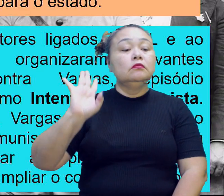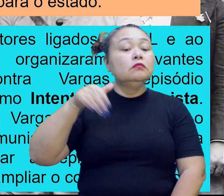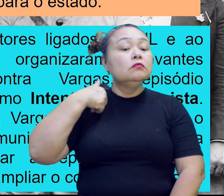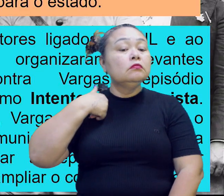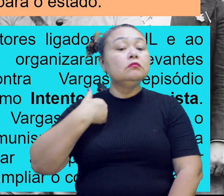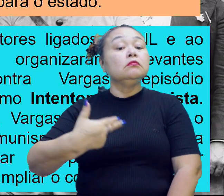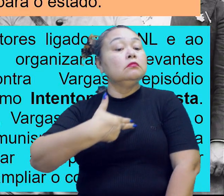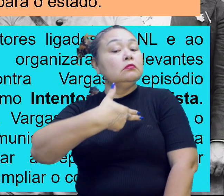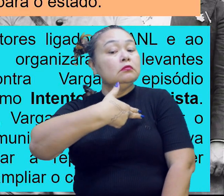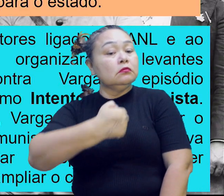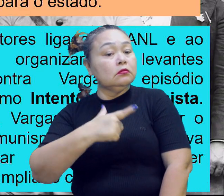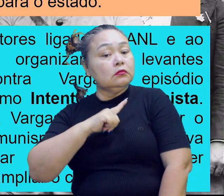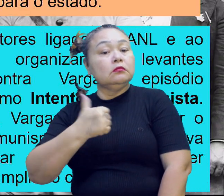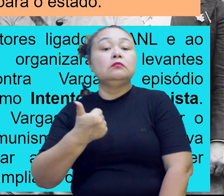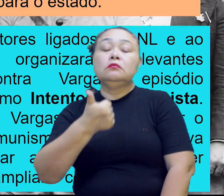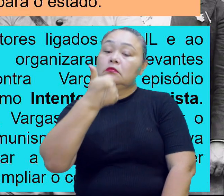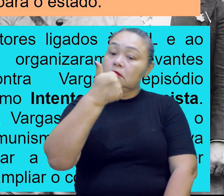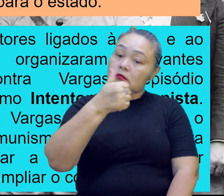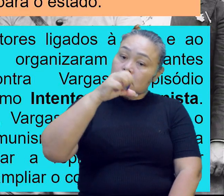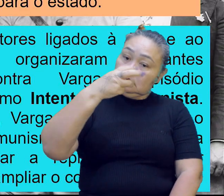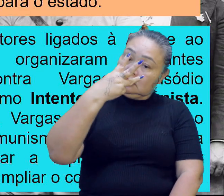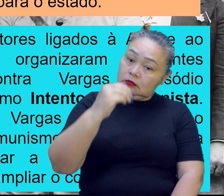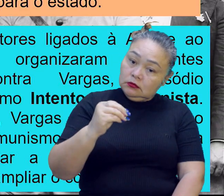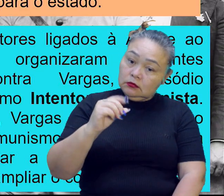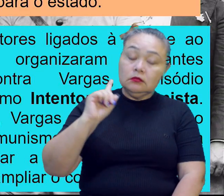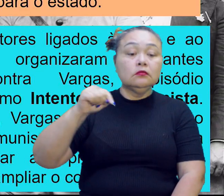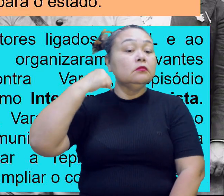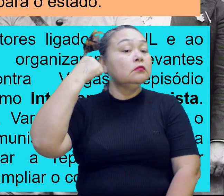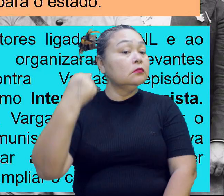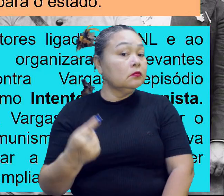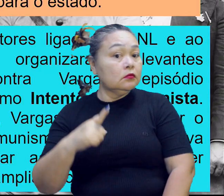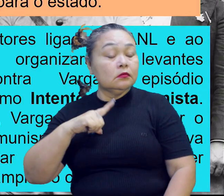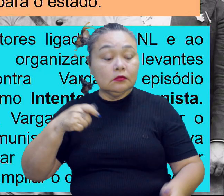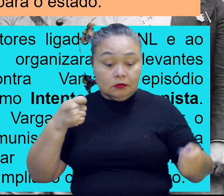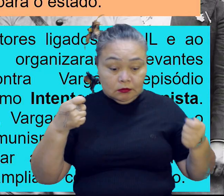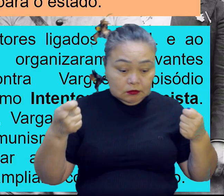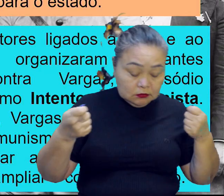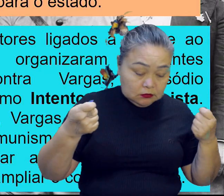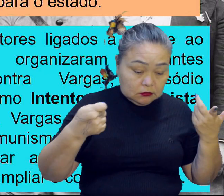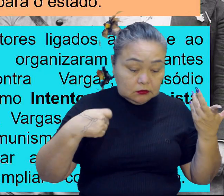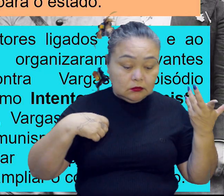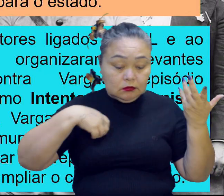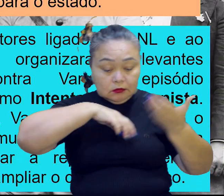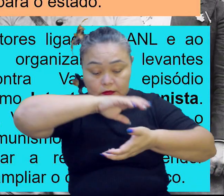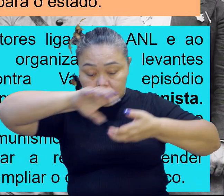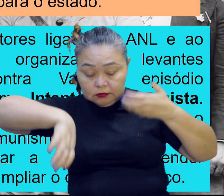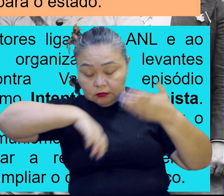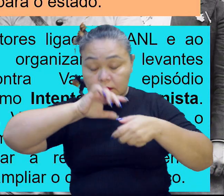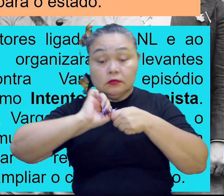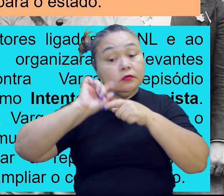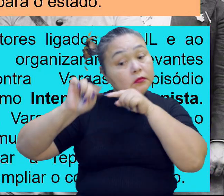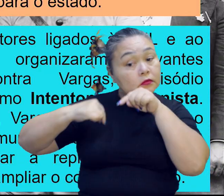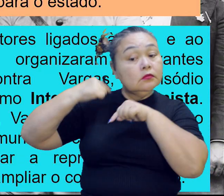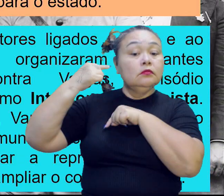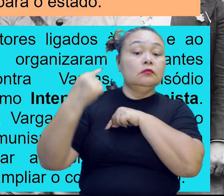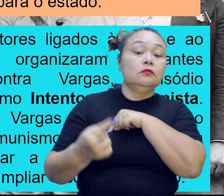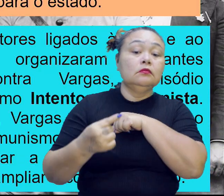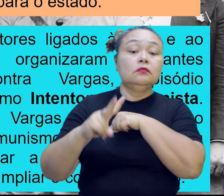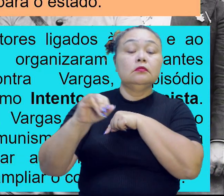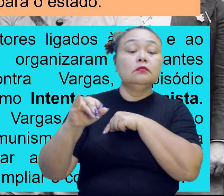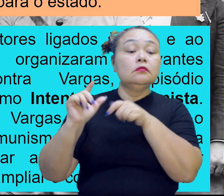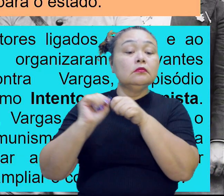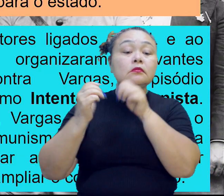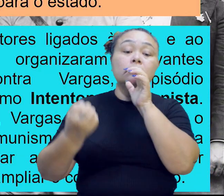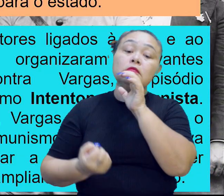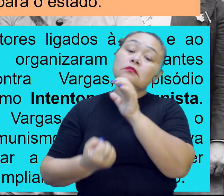Vargas, ele assume o poder em 1930 e aí ele vai conter essa Revolução Constitucionalista e logo depois ele vai criar